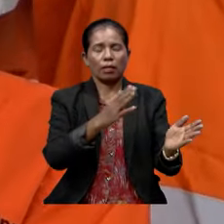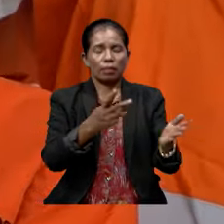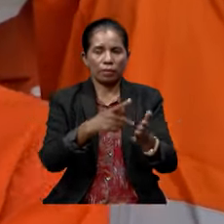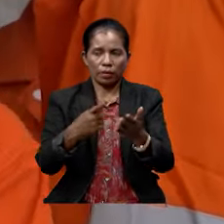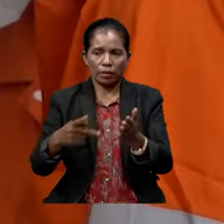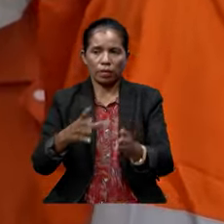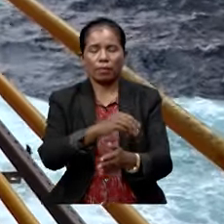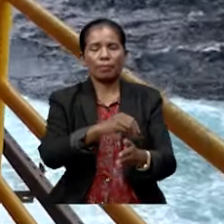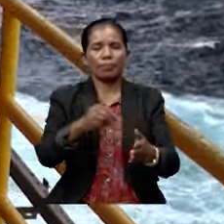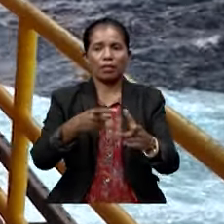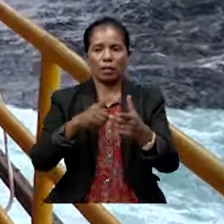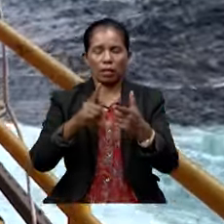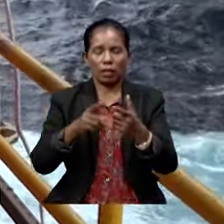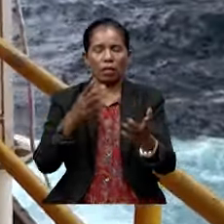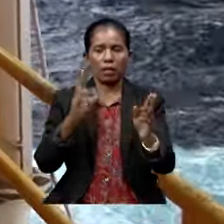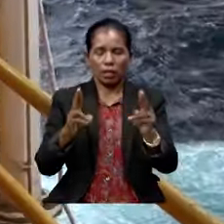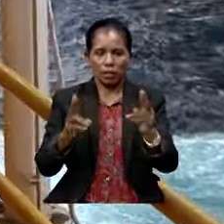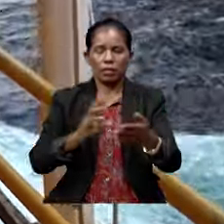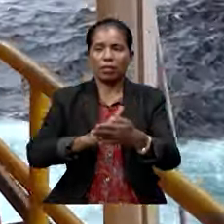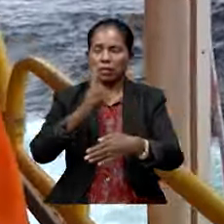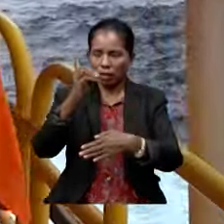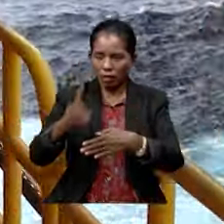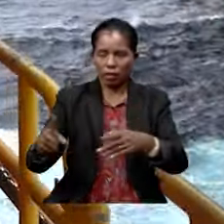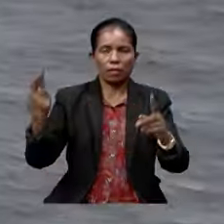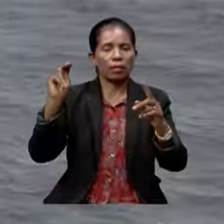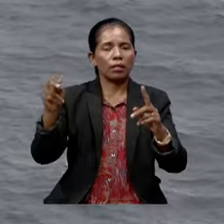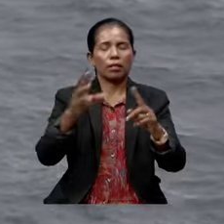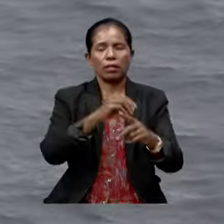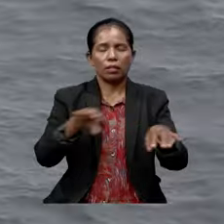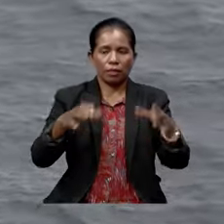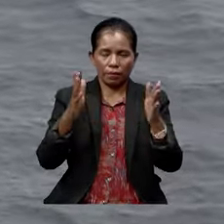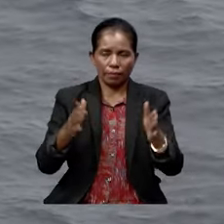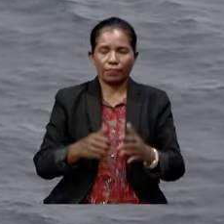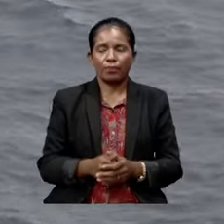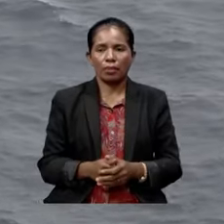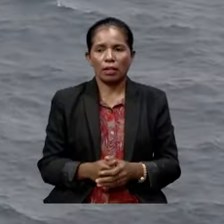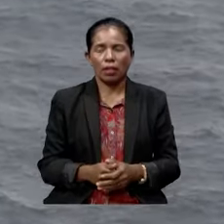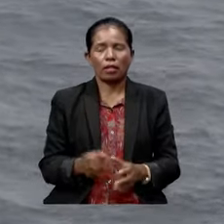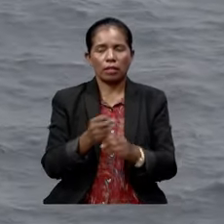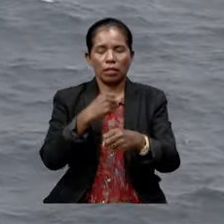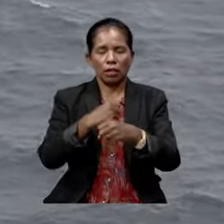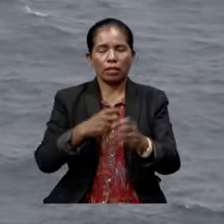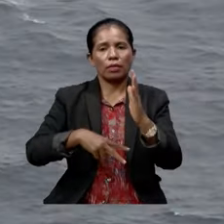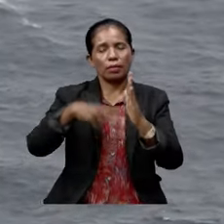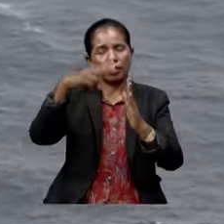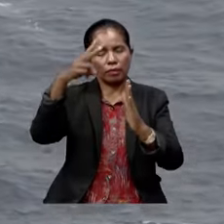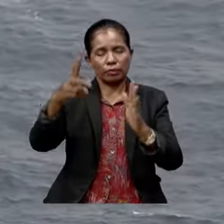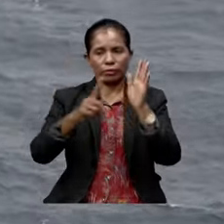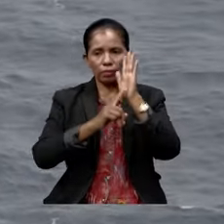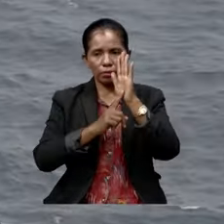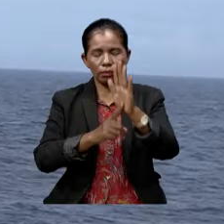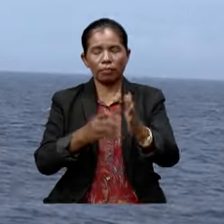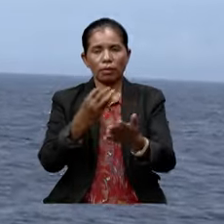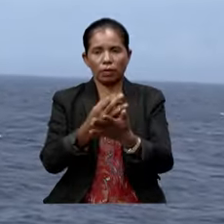produção petrolífera no acelera desenvolvimento ba ninha recurso humano. Transação ne se halau o valor simbólico